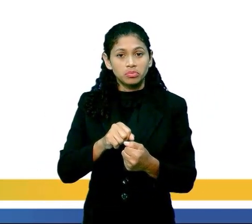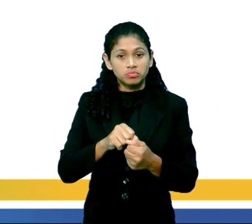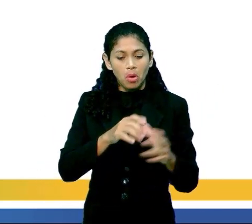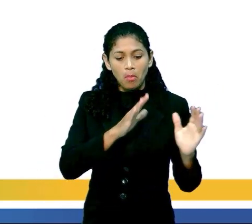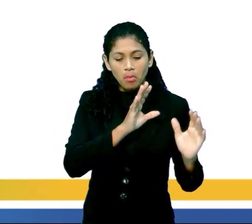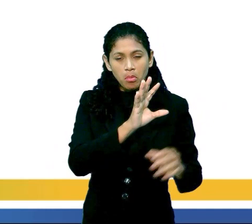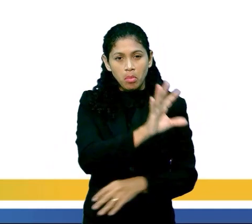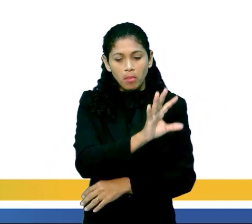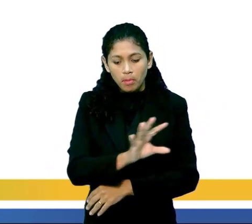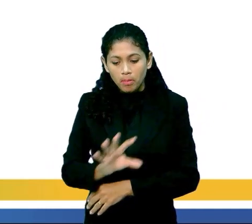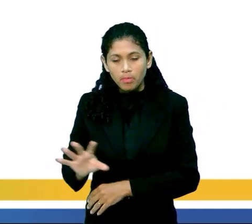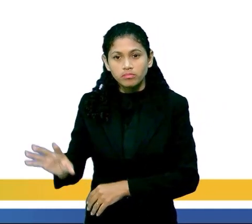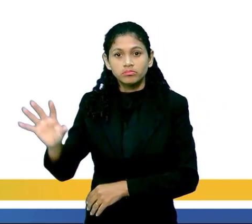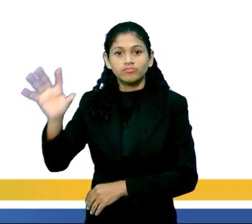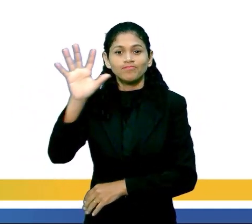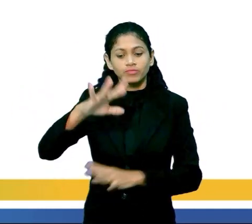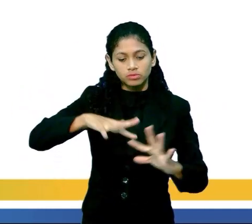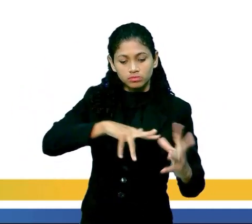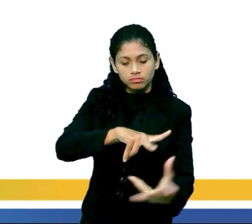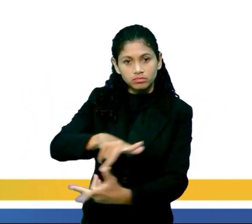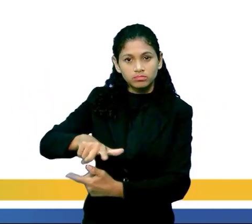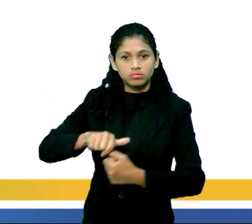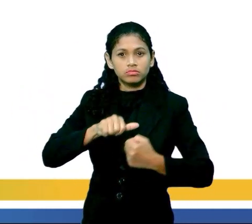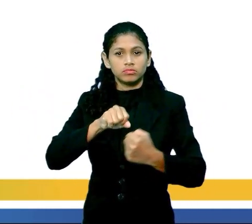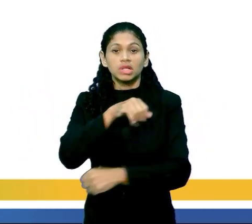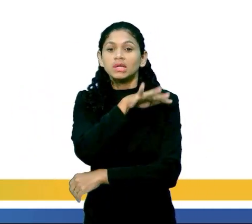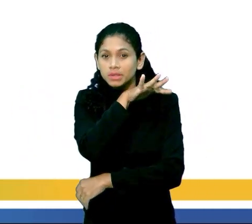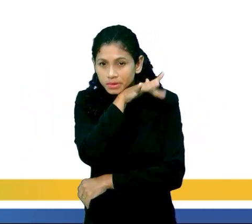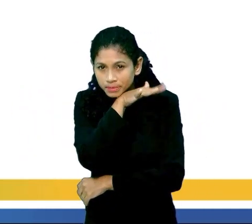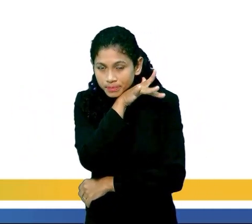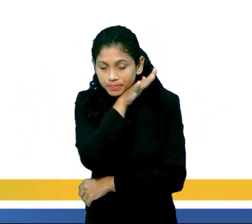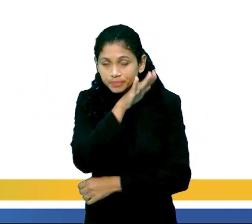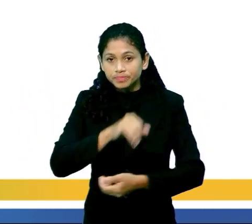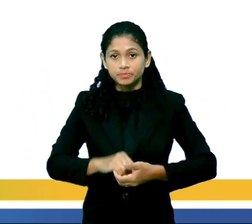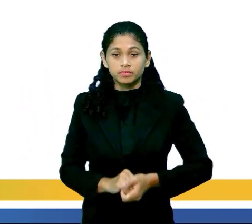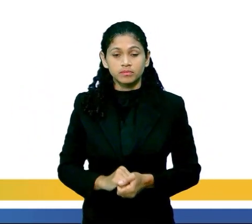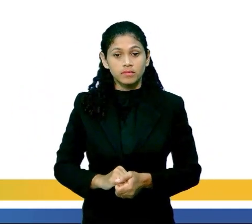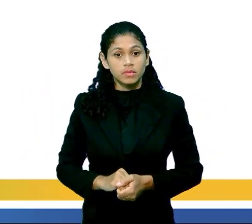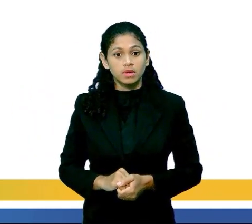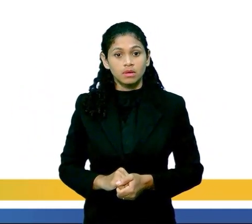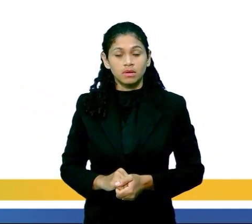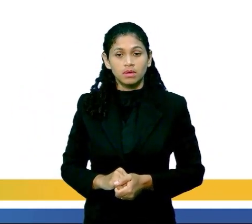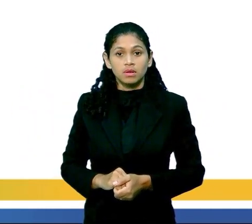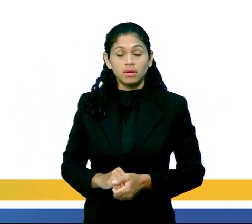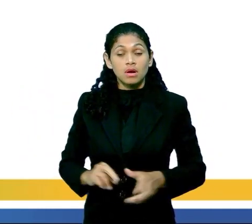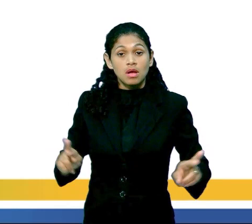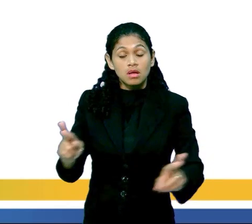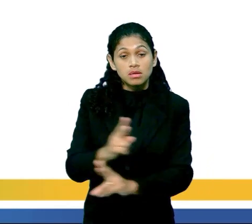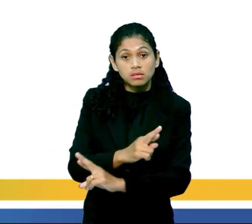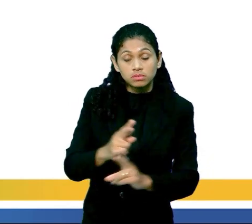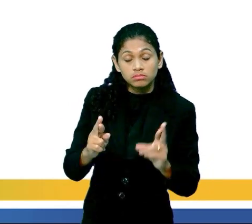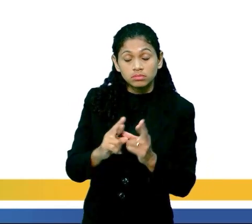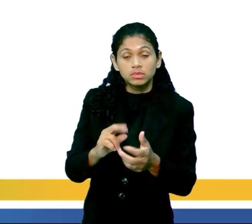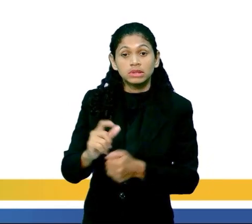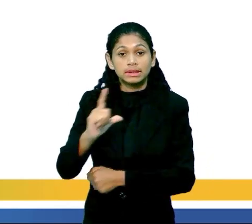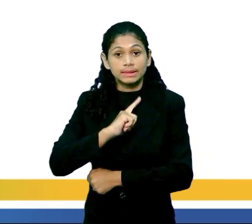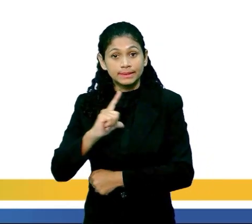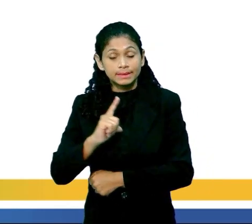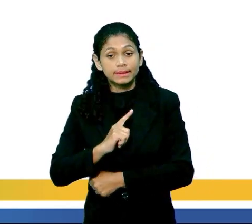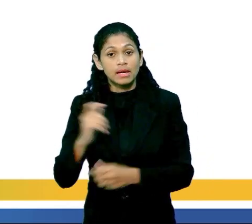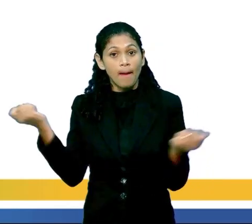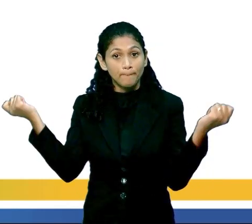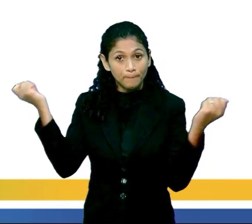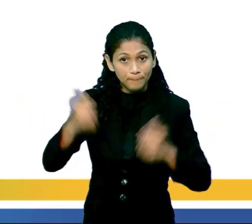pela globalização perversa. Por intermédio delas, há a possibilidade de recuperação dos